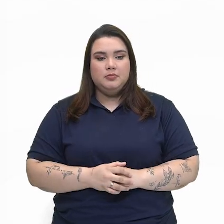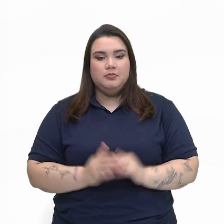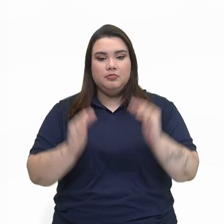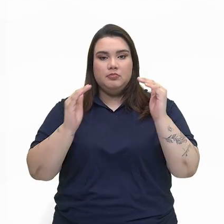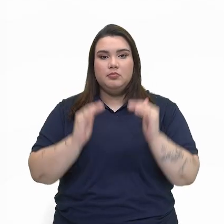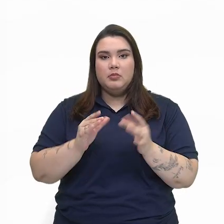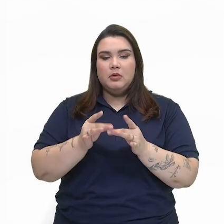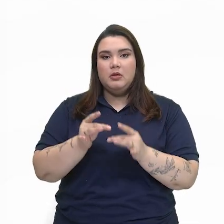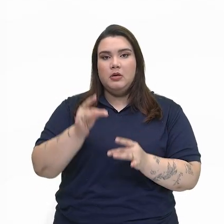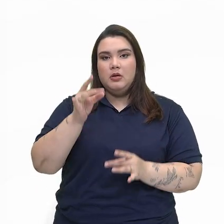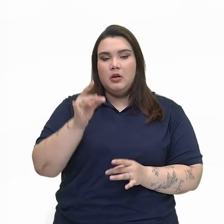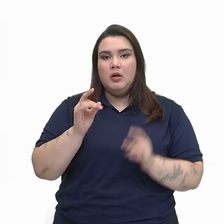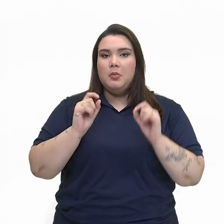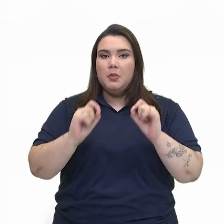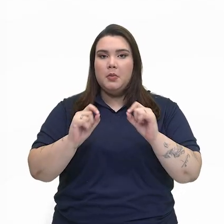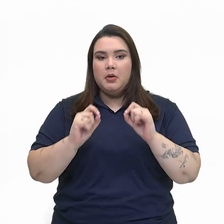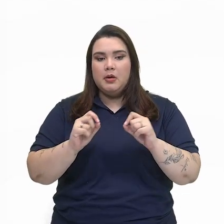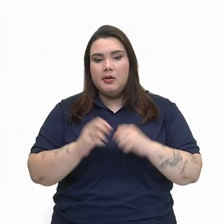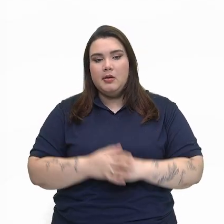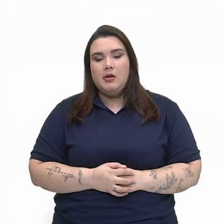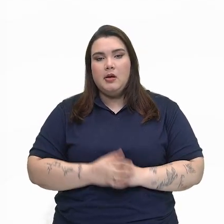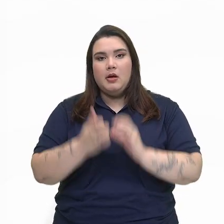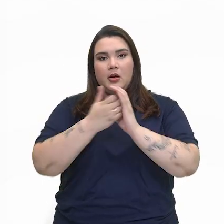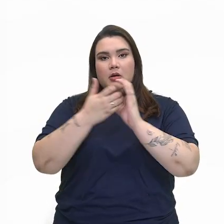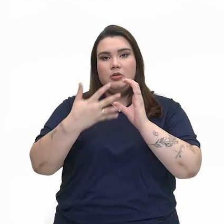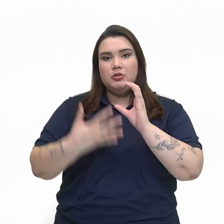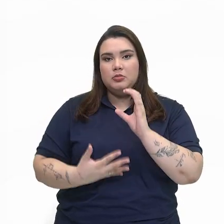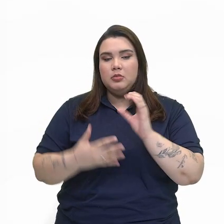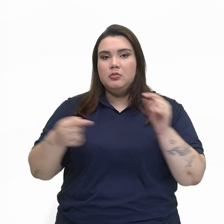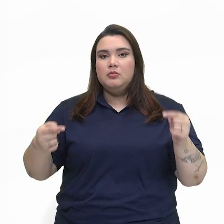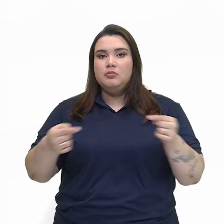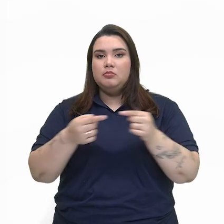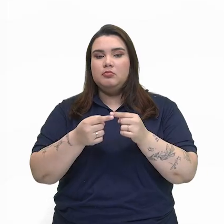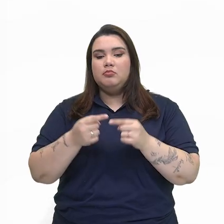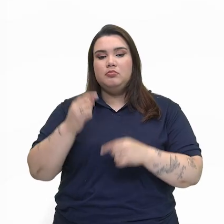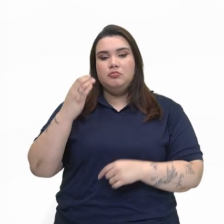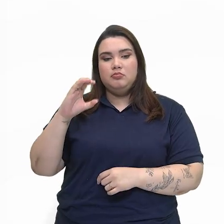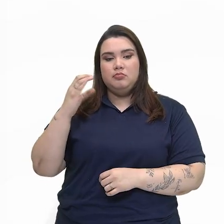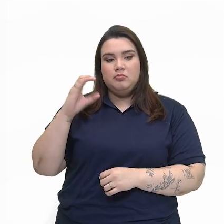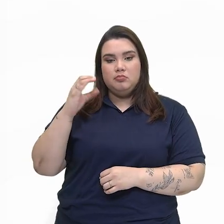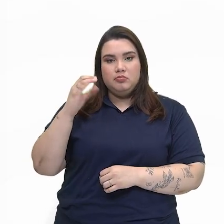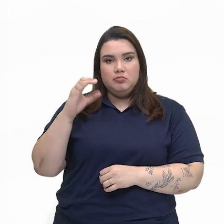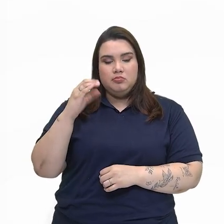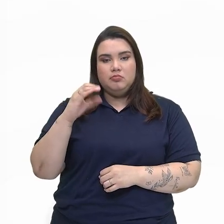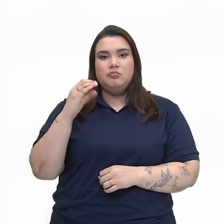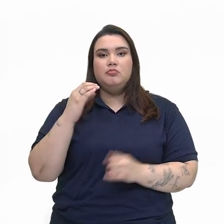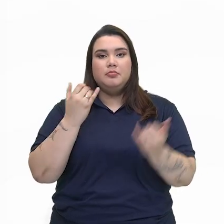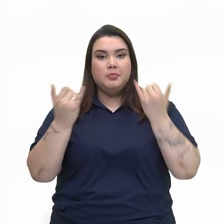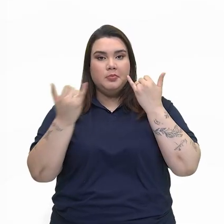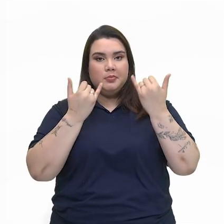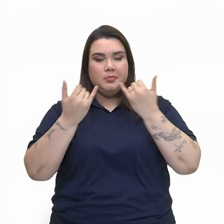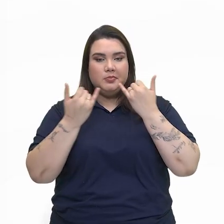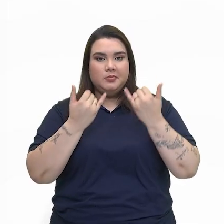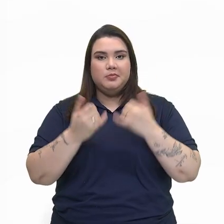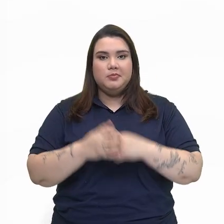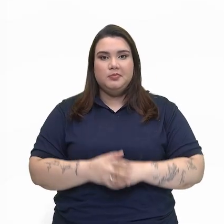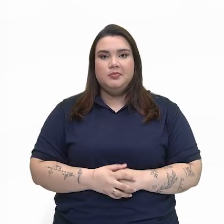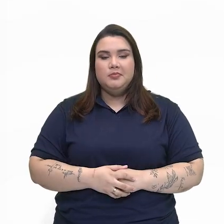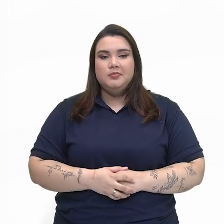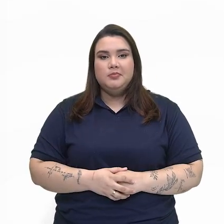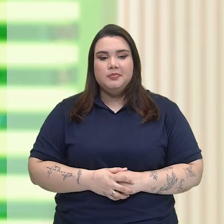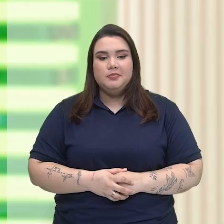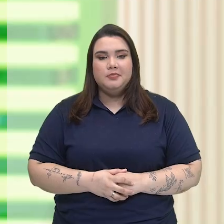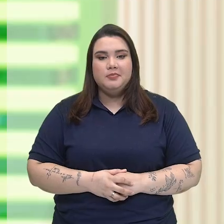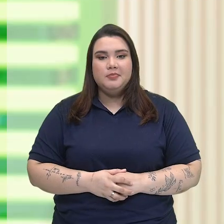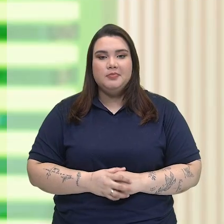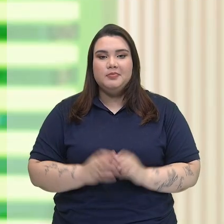No detalhamento da nossa aula, nós temos algarismos significativos e notação